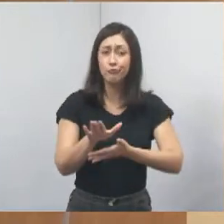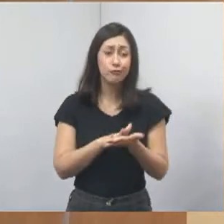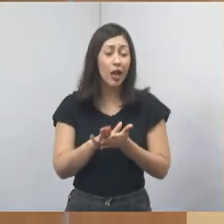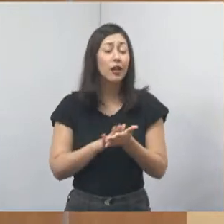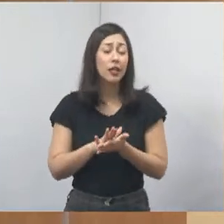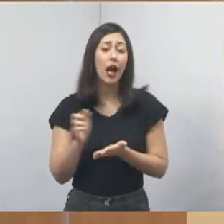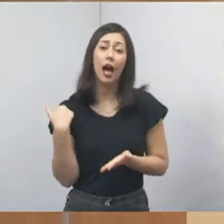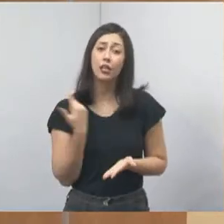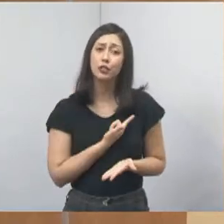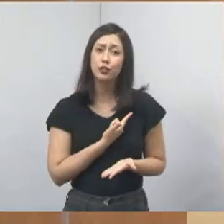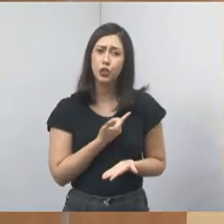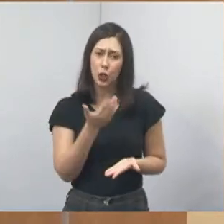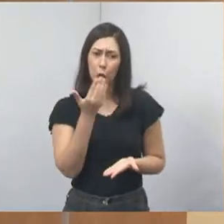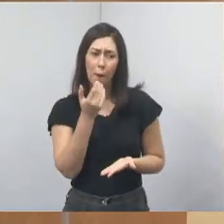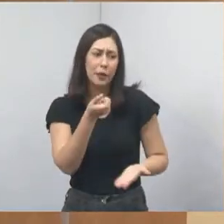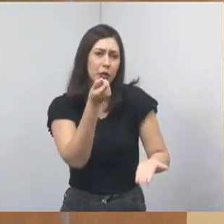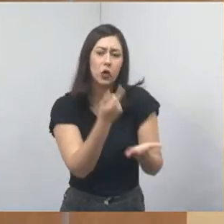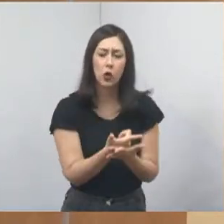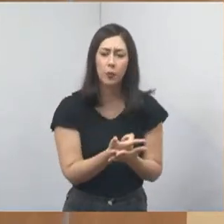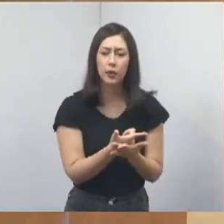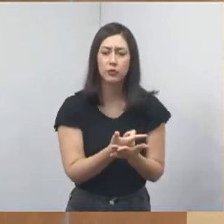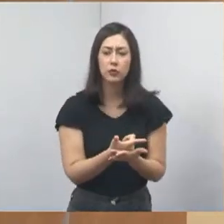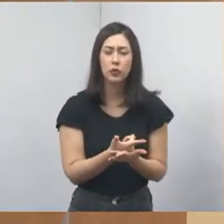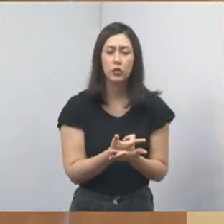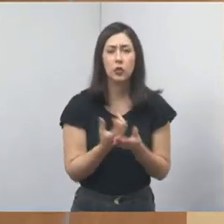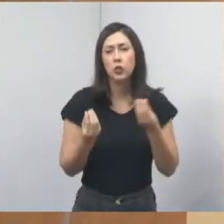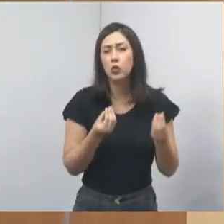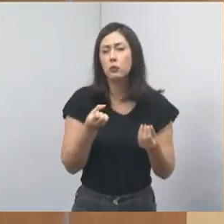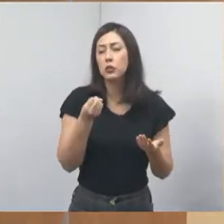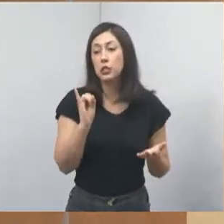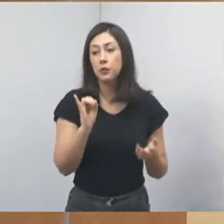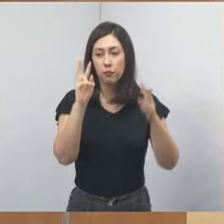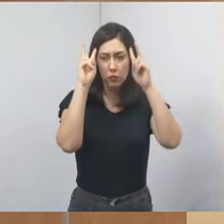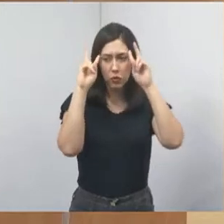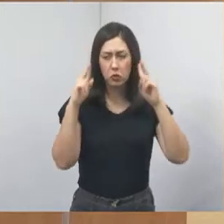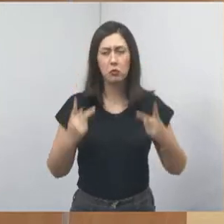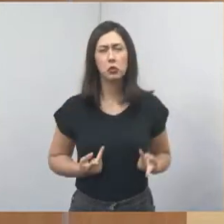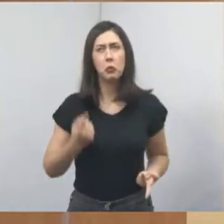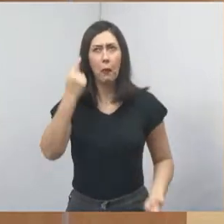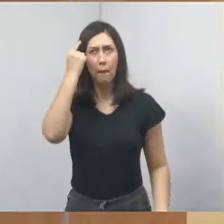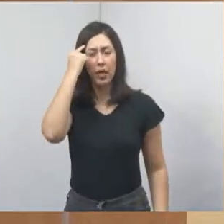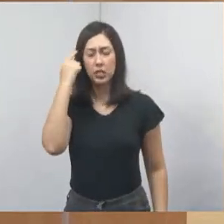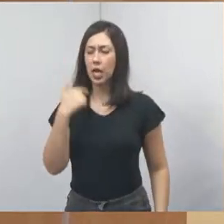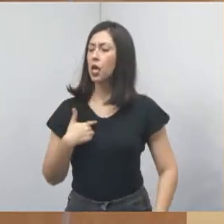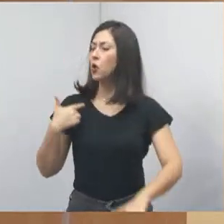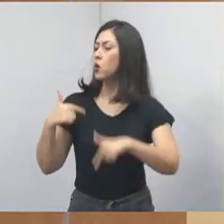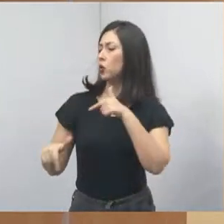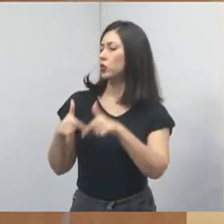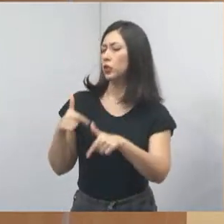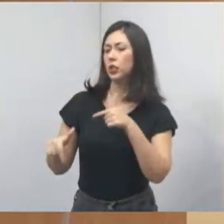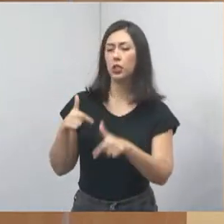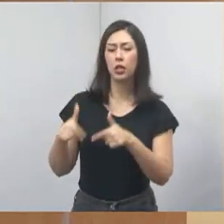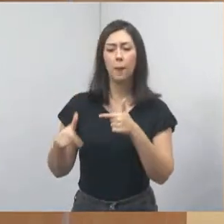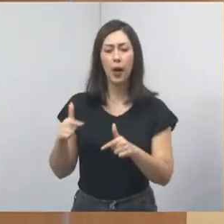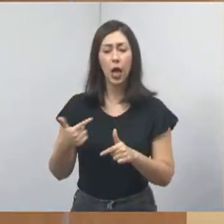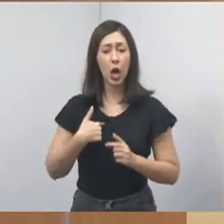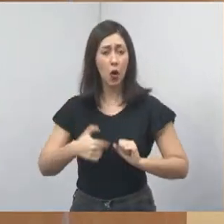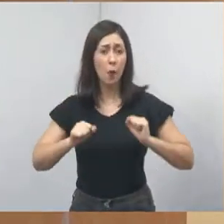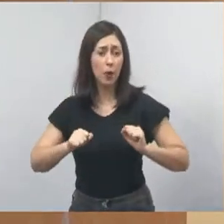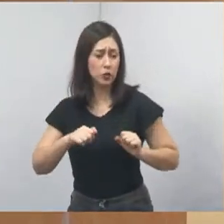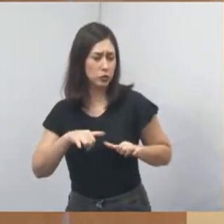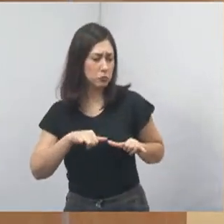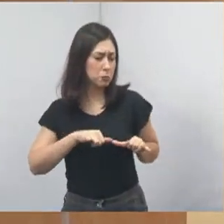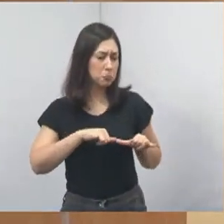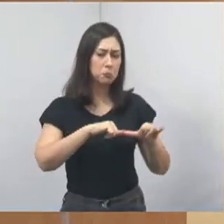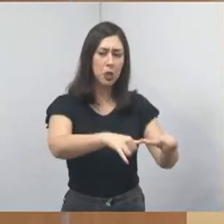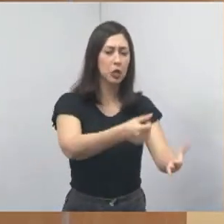do alimento, como que se o ser humano pudesse colocar para ele mesmo, que ele trabalha, e o mérito dele poder no supermercado comprar